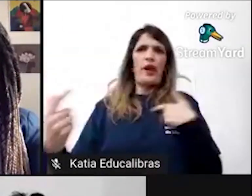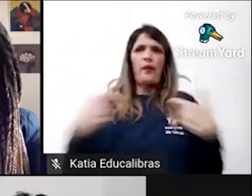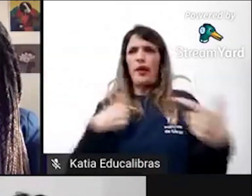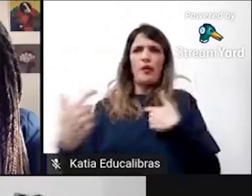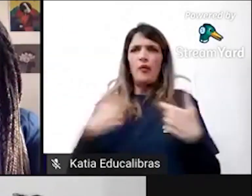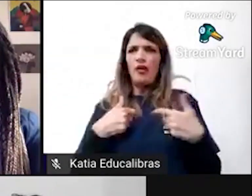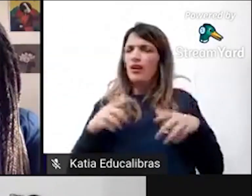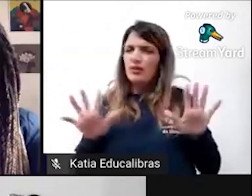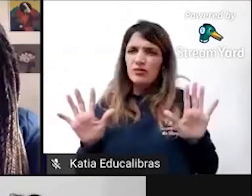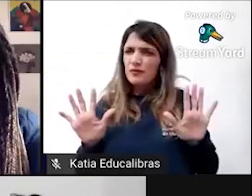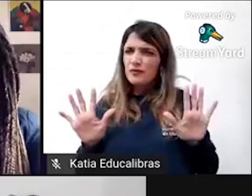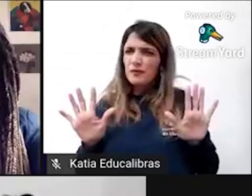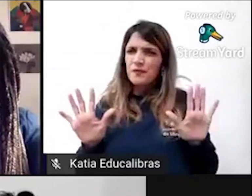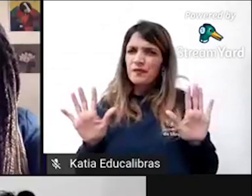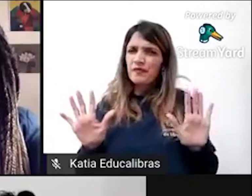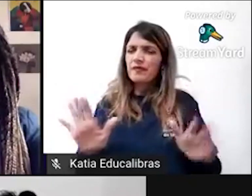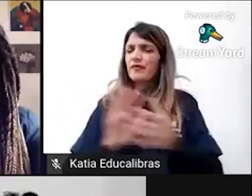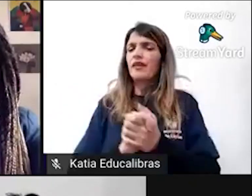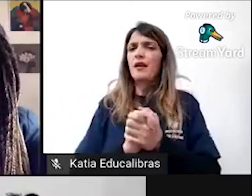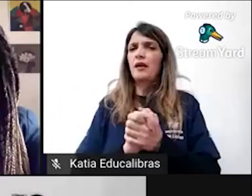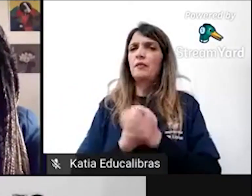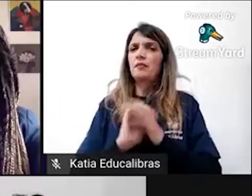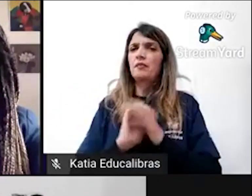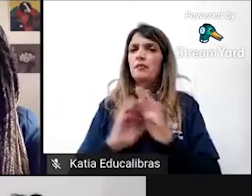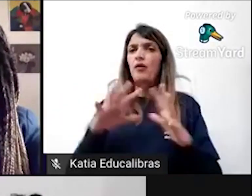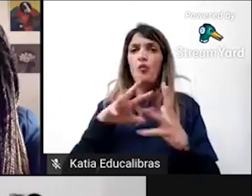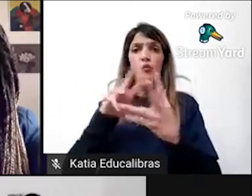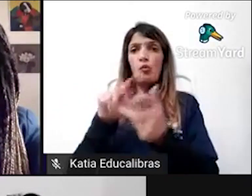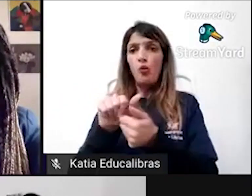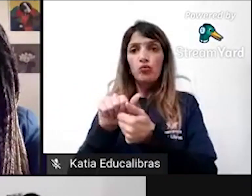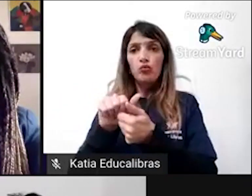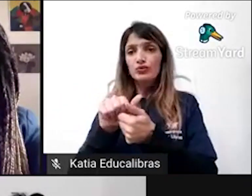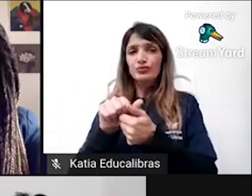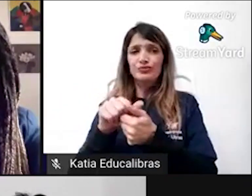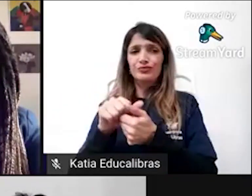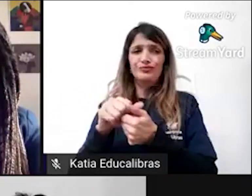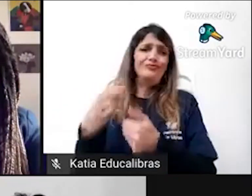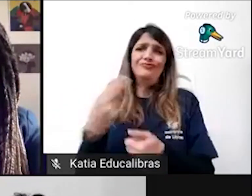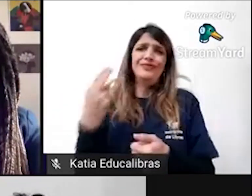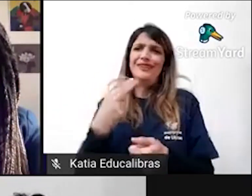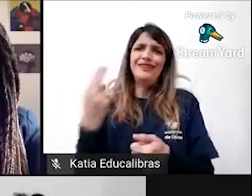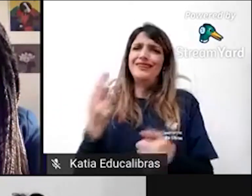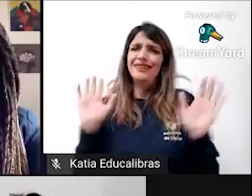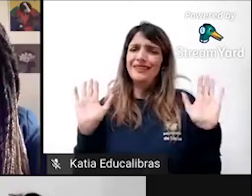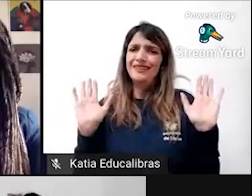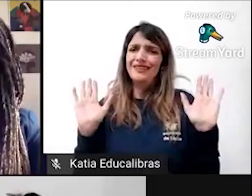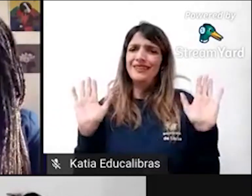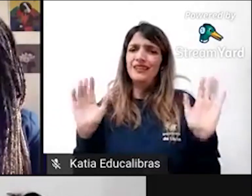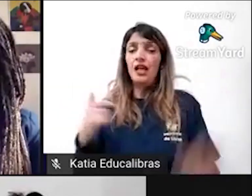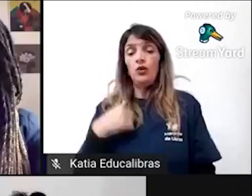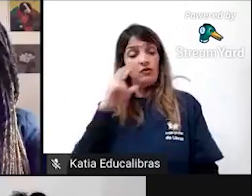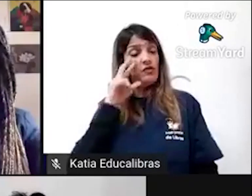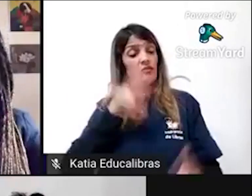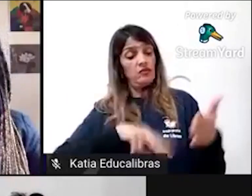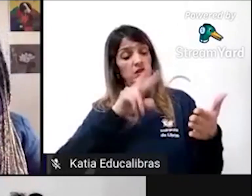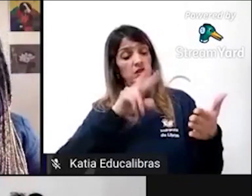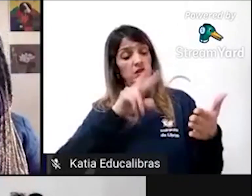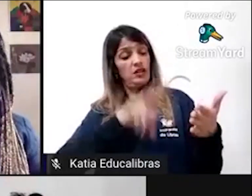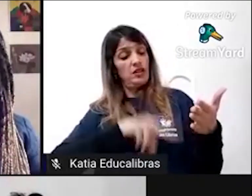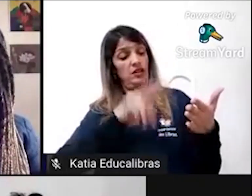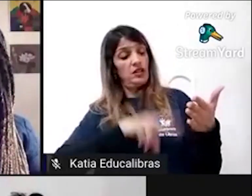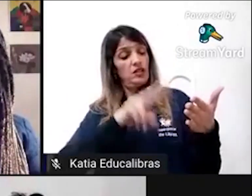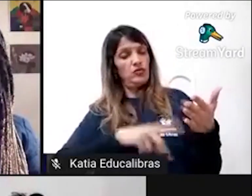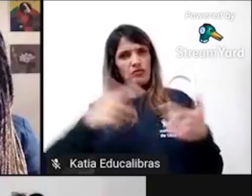o mundo não cabe tanto isso. Estava vendo esses dias sobre